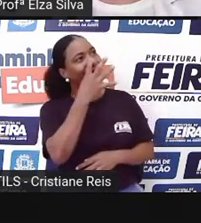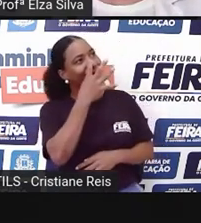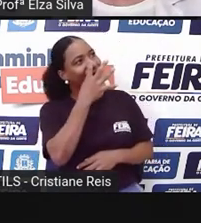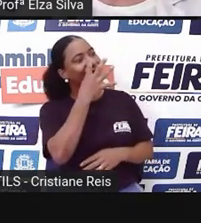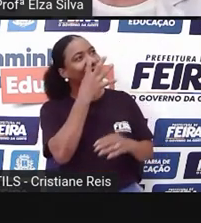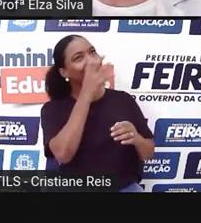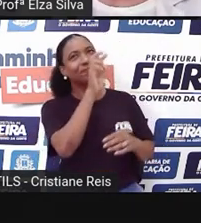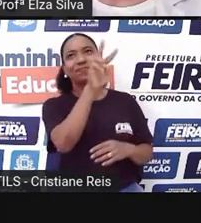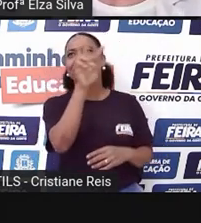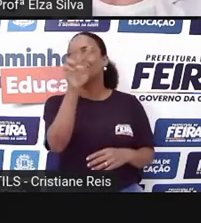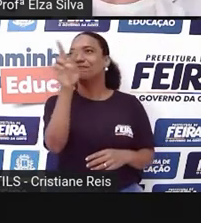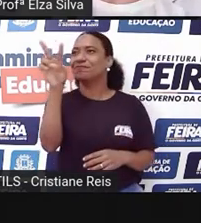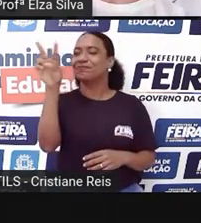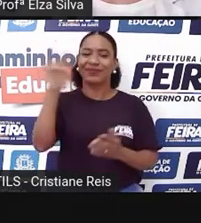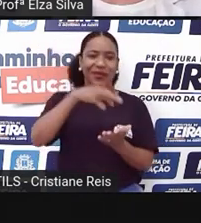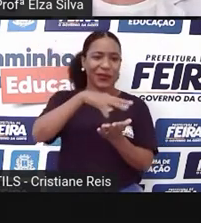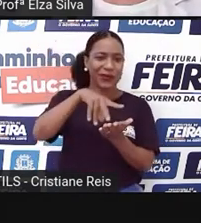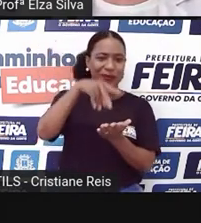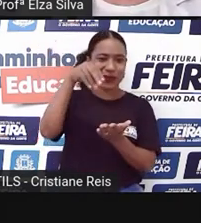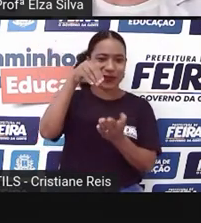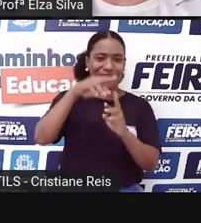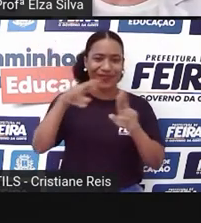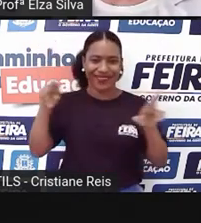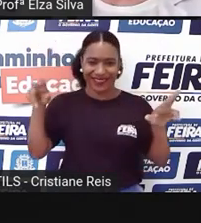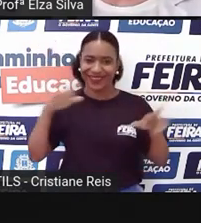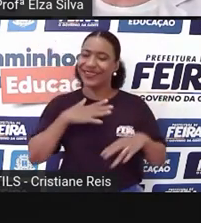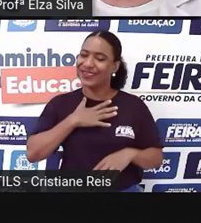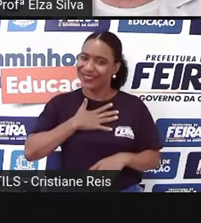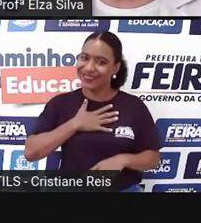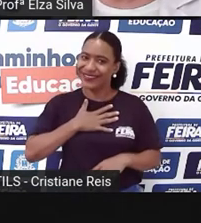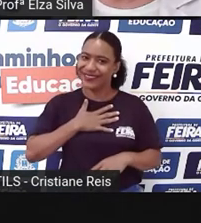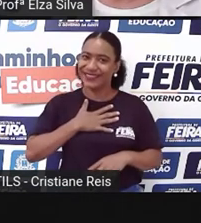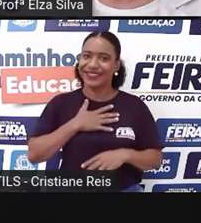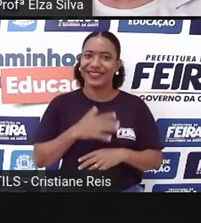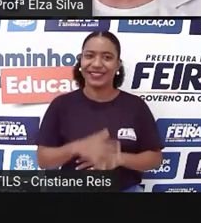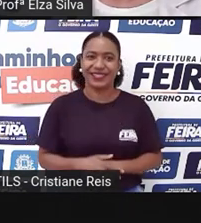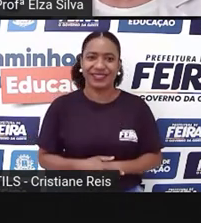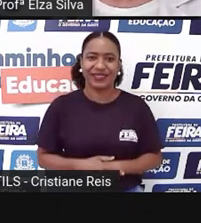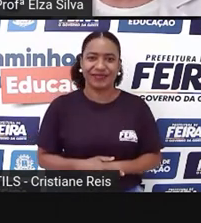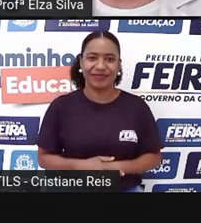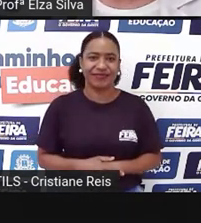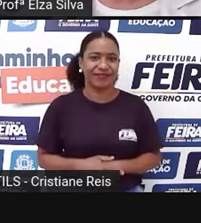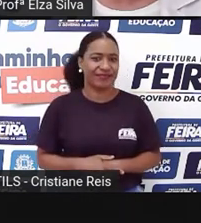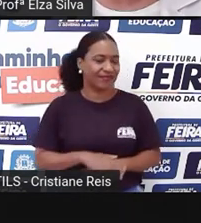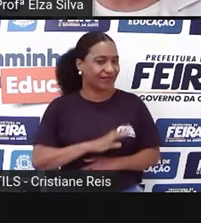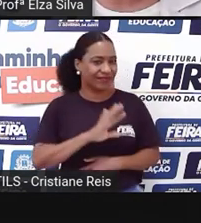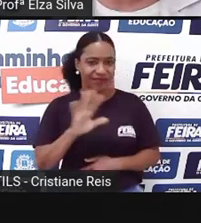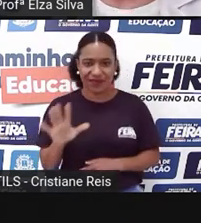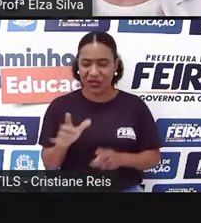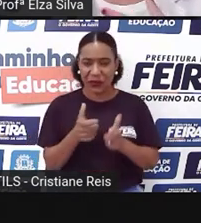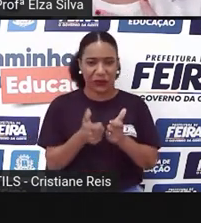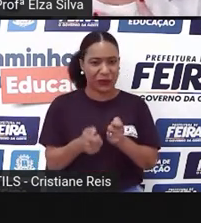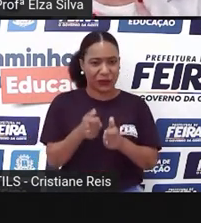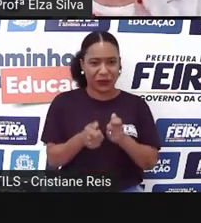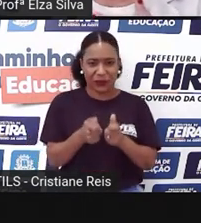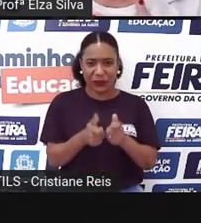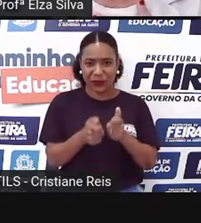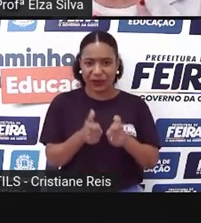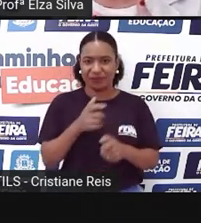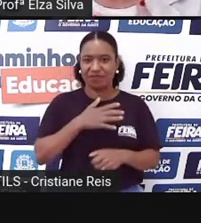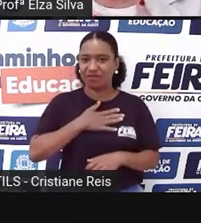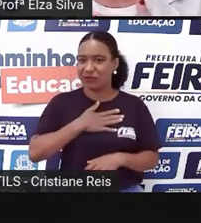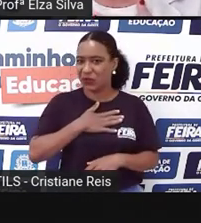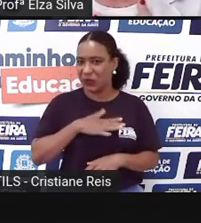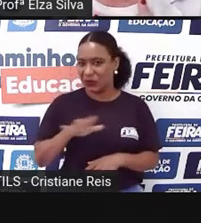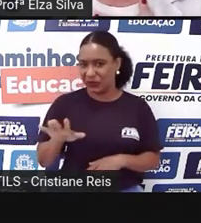artes plásticas. Games. Realmente, olha, I dislike playing games. Sorry,